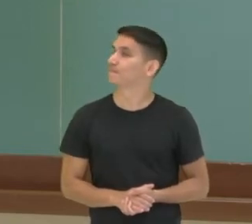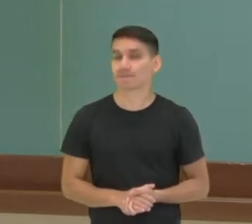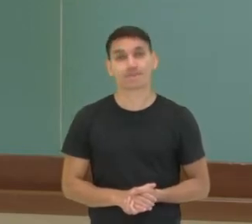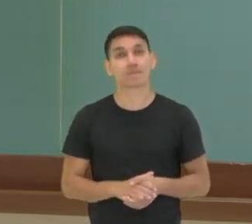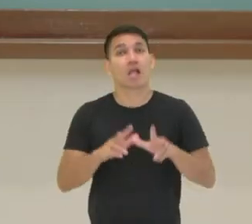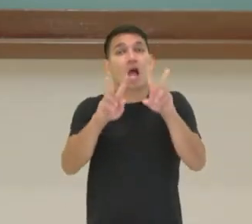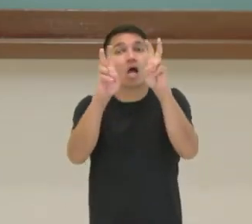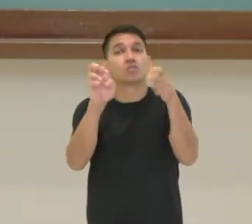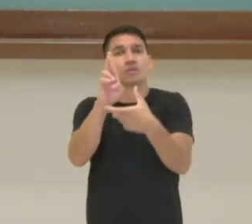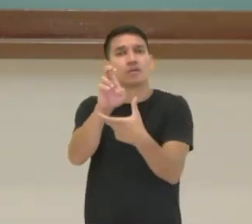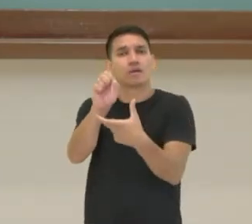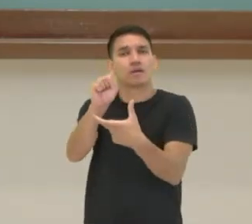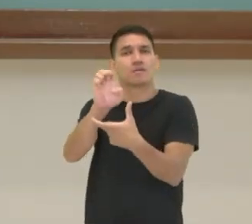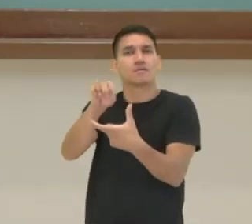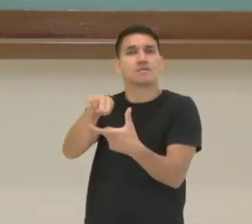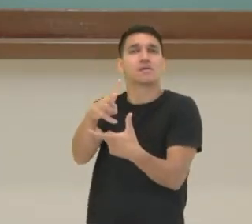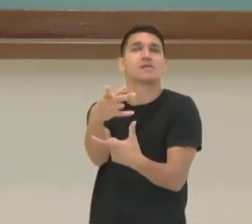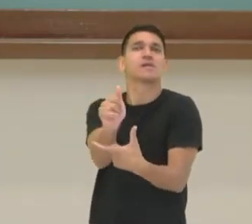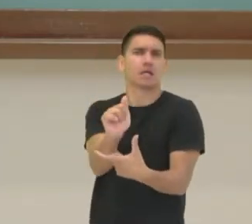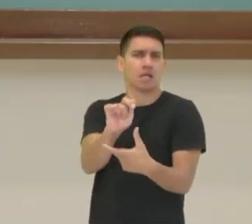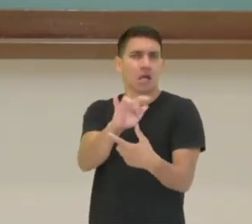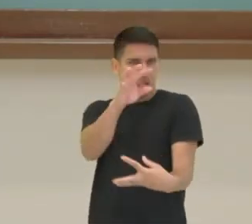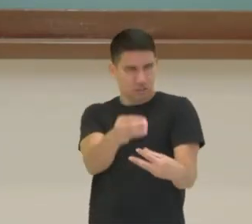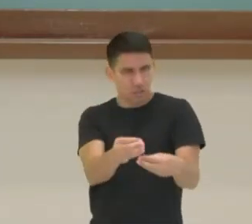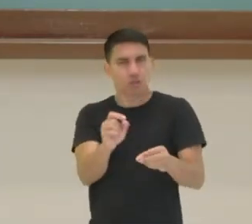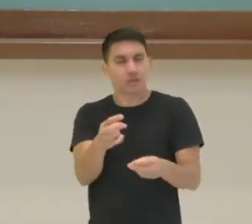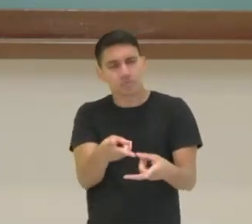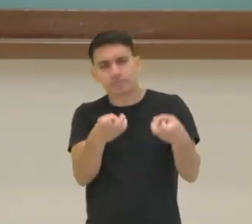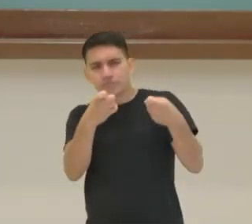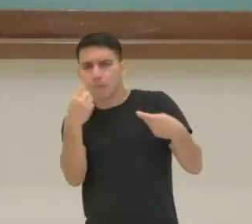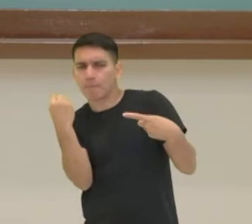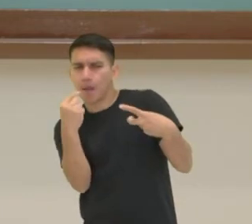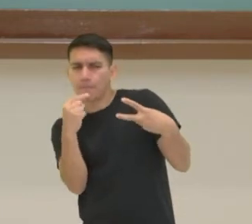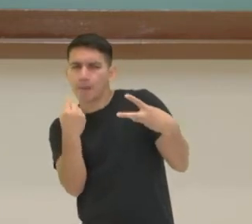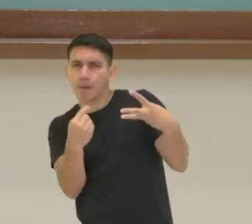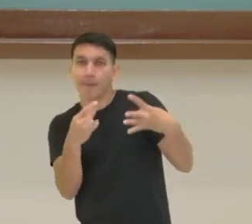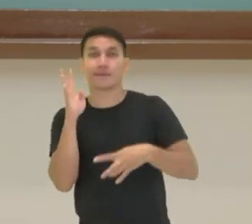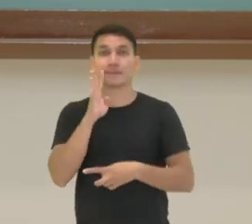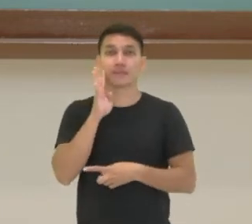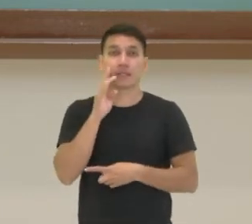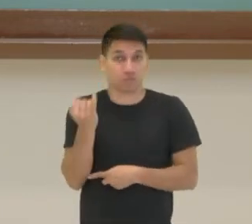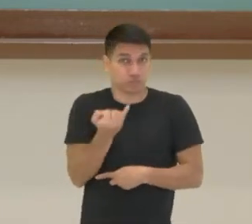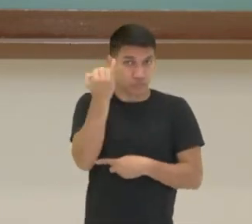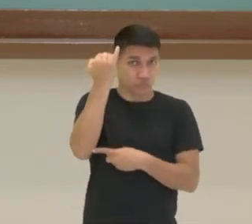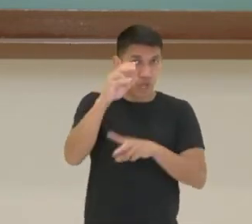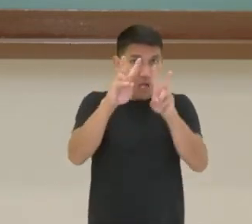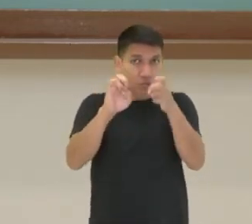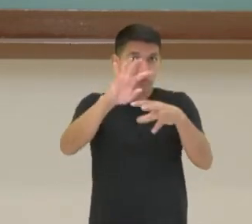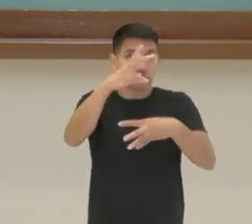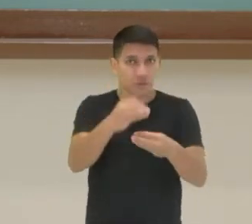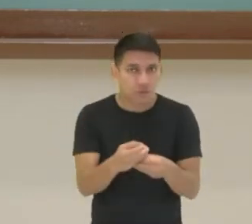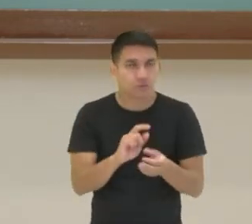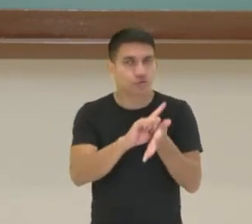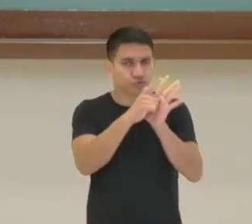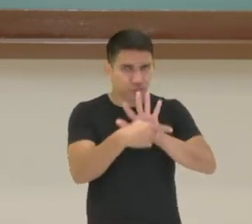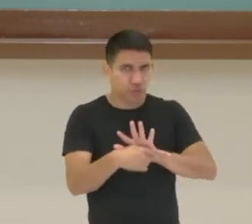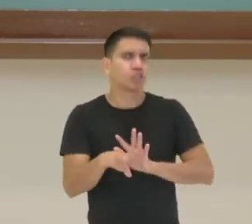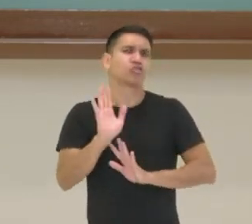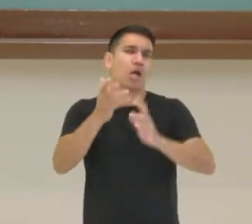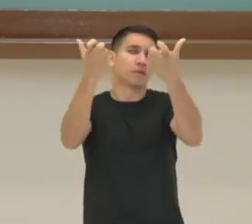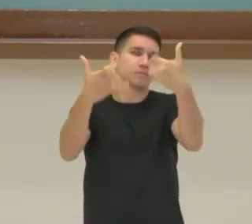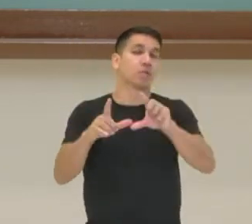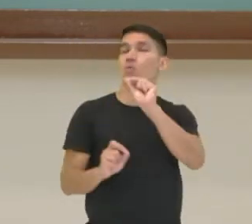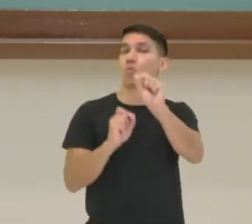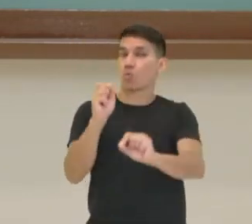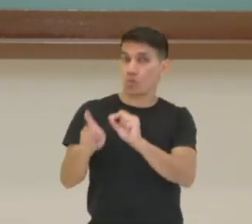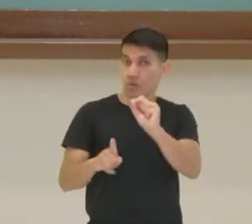Sobre a resenha. Então vamos observar alguns aspectos bem legais, bem importantes sobre o gênero resenha. Eu já disse então que